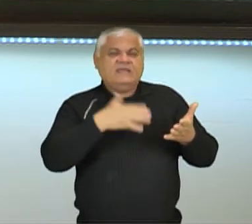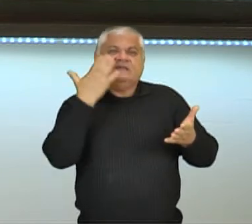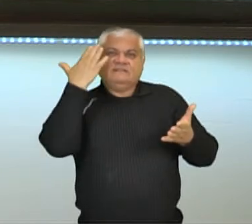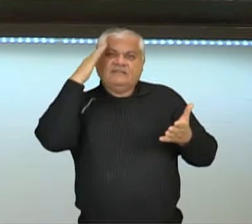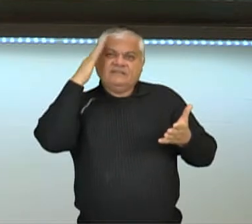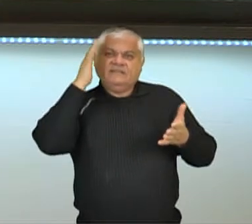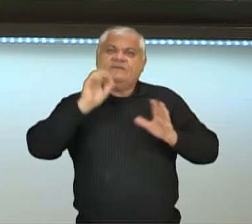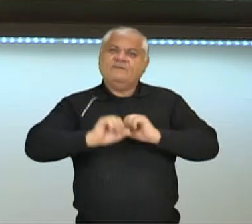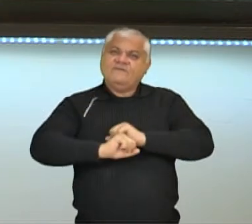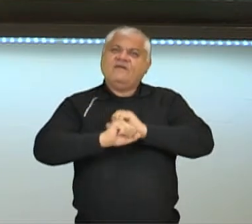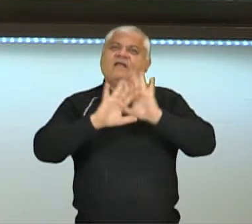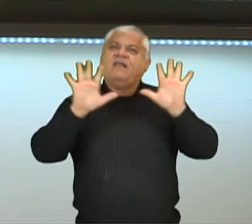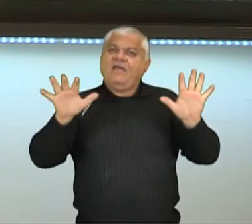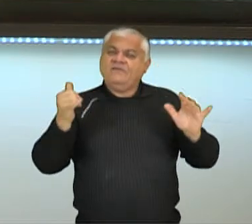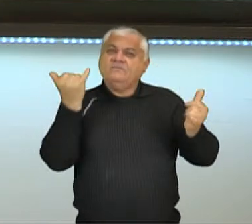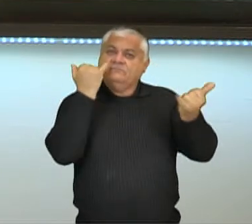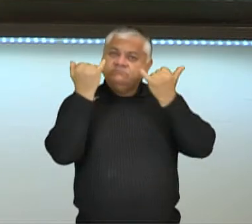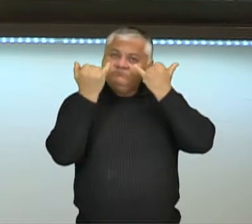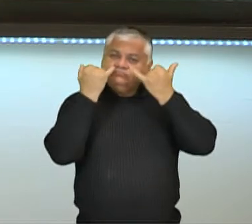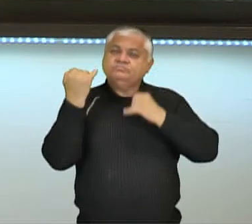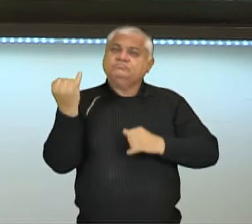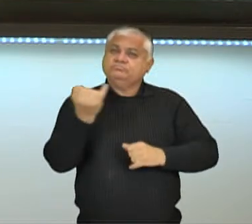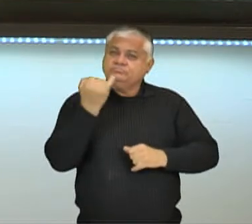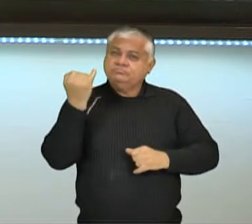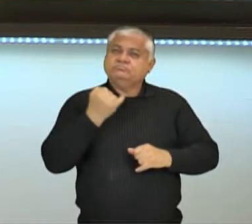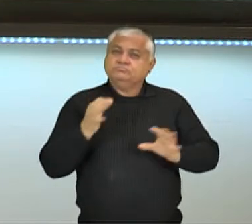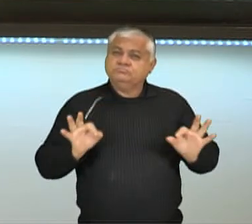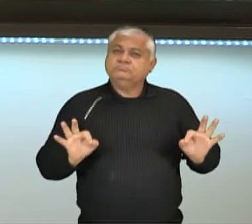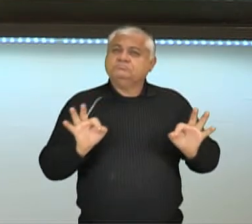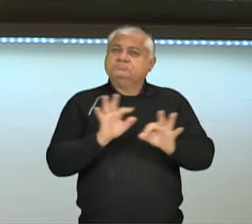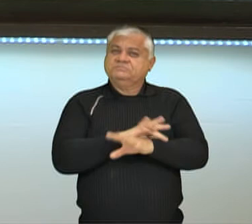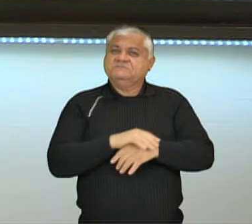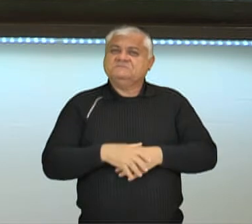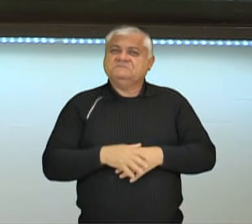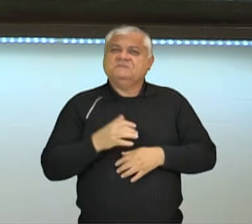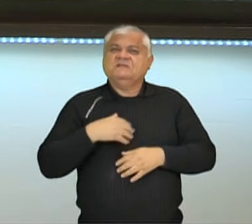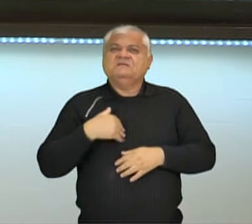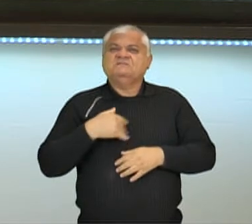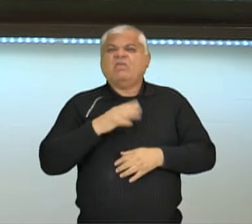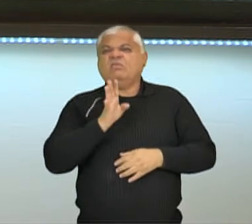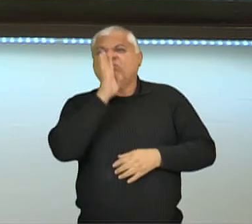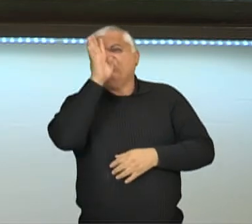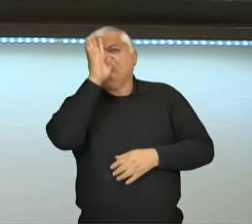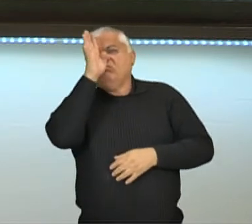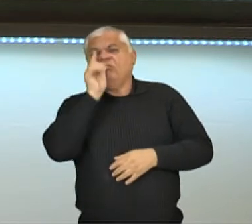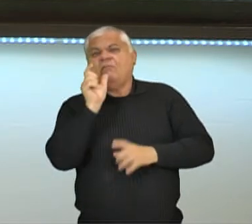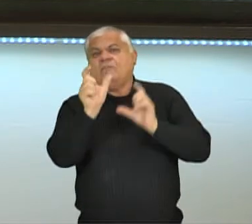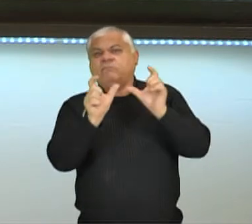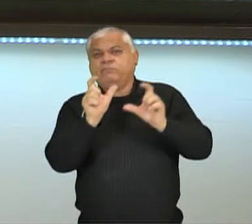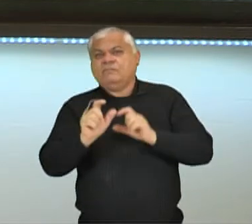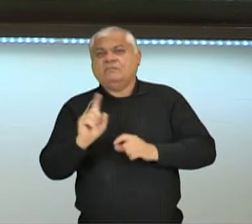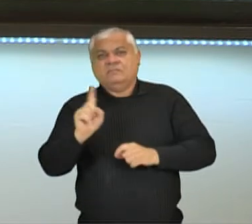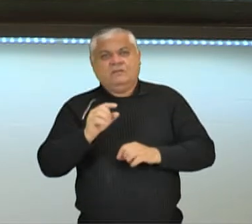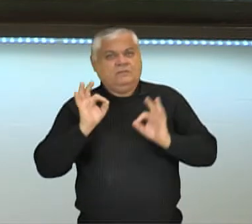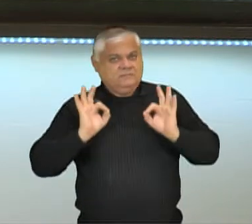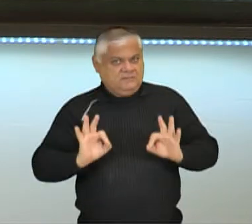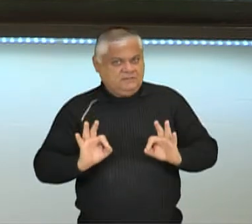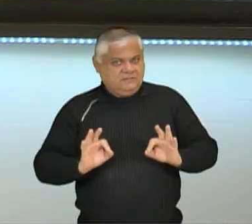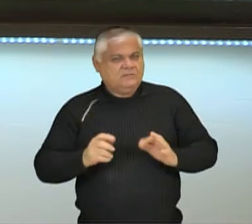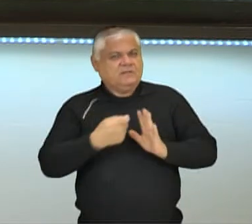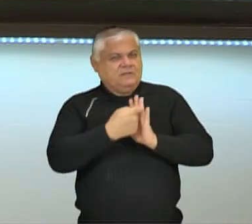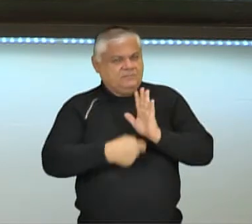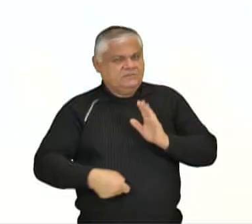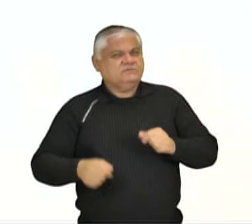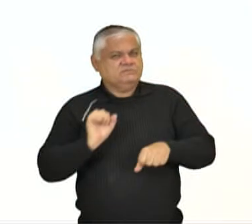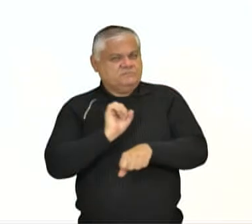tenha lá uma informação completa e não uma coisa de qualquer jeito, uma resposta qualquer lá, certo? Capricha